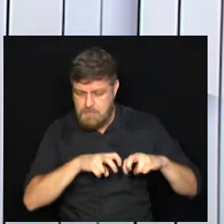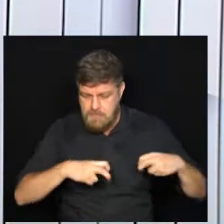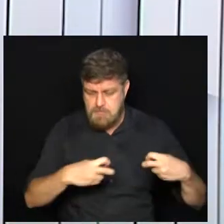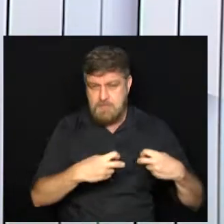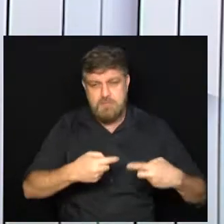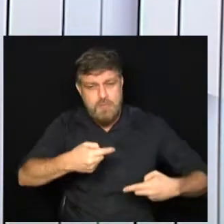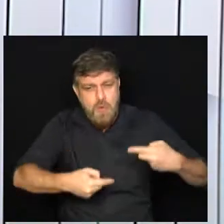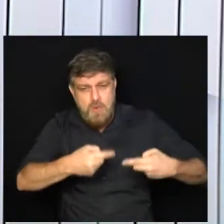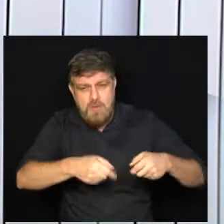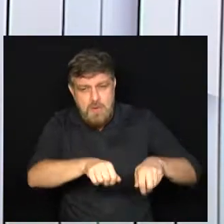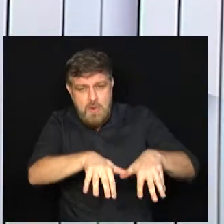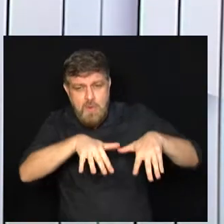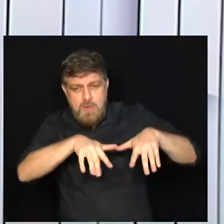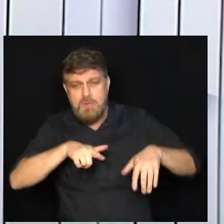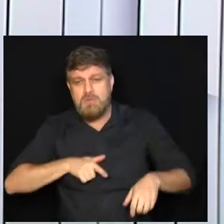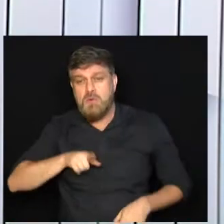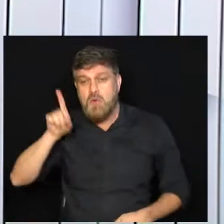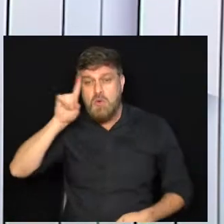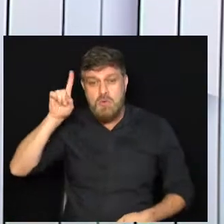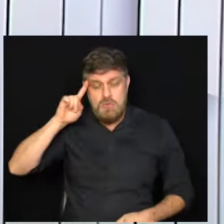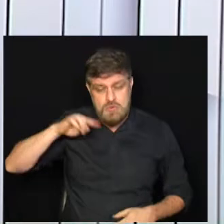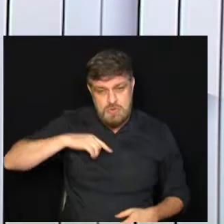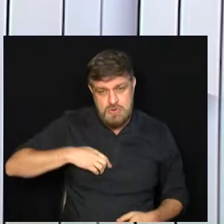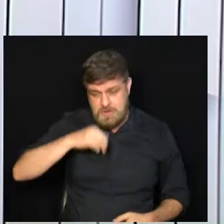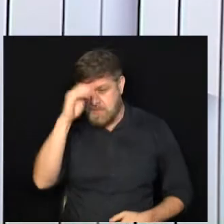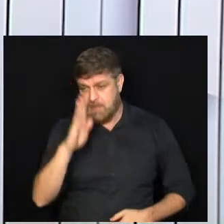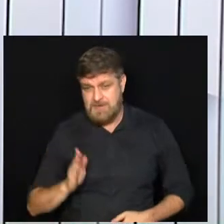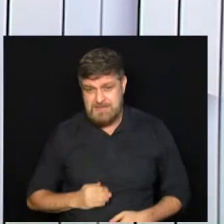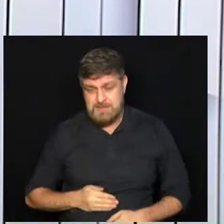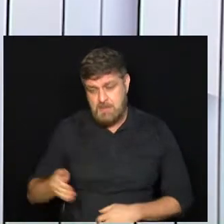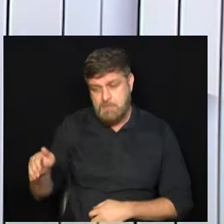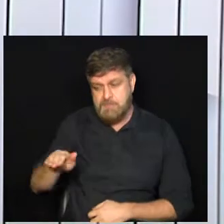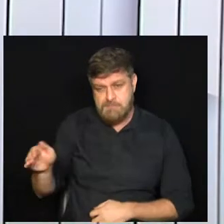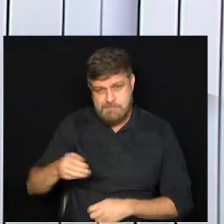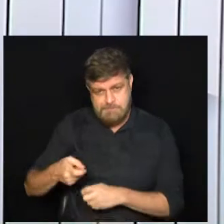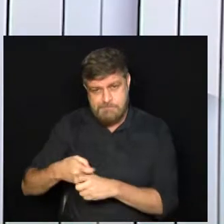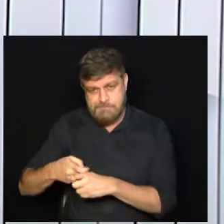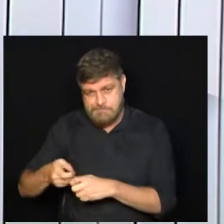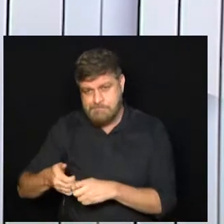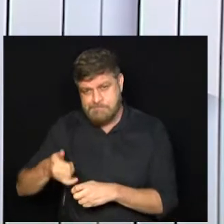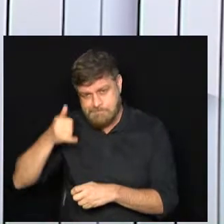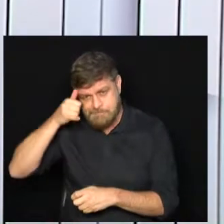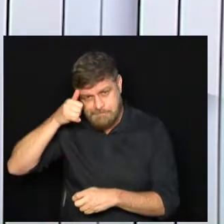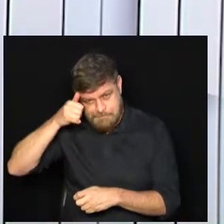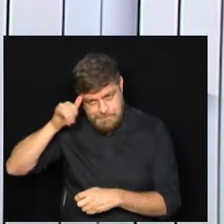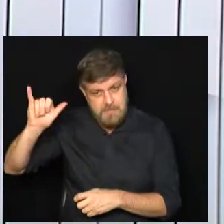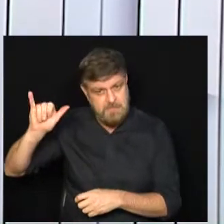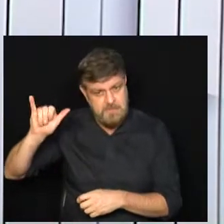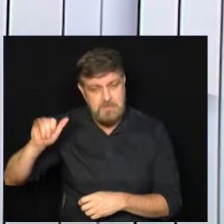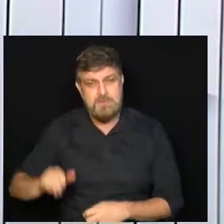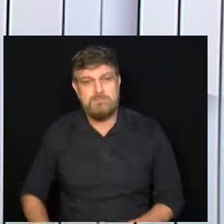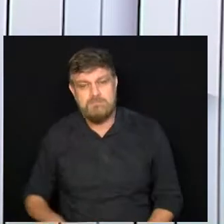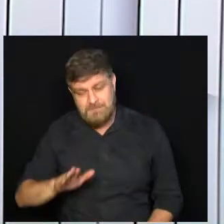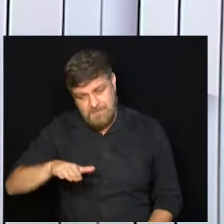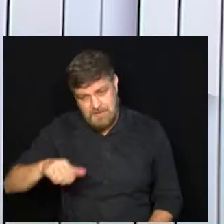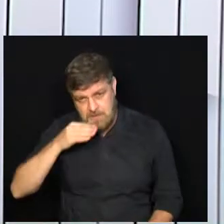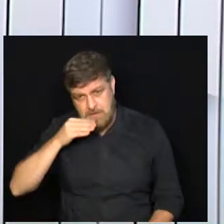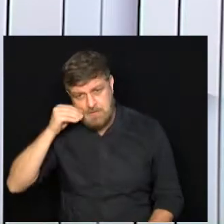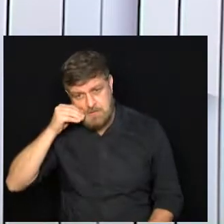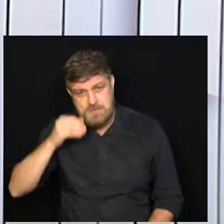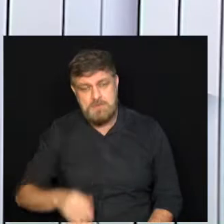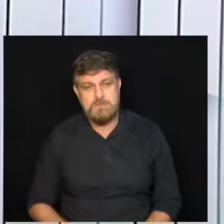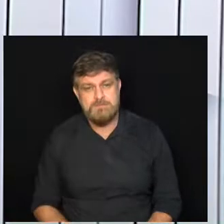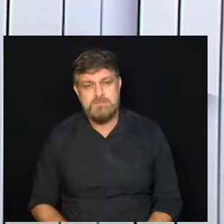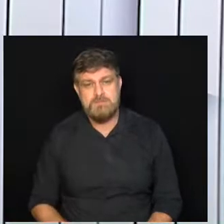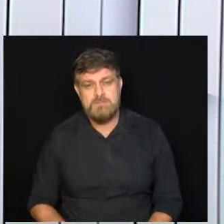debate público sobre o Dia Nacional de Combate ao Abuso e à Exploração Sexual de Crianças e Adolescentes.